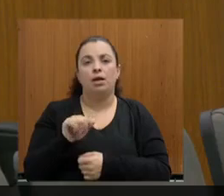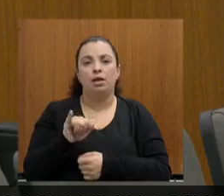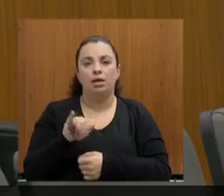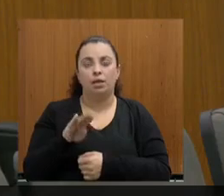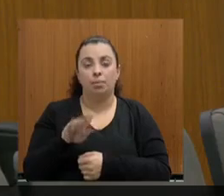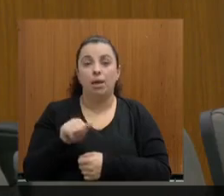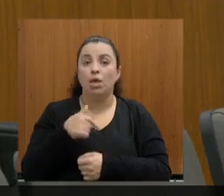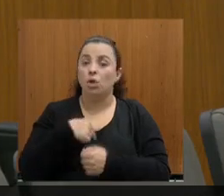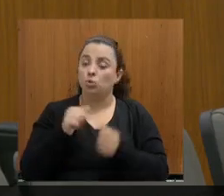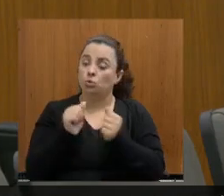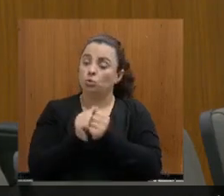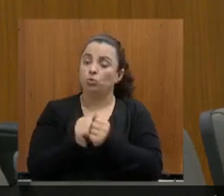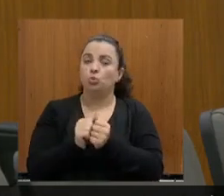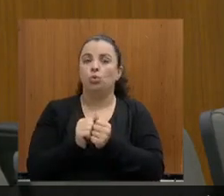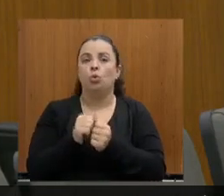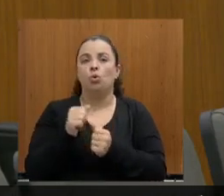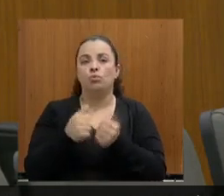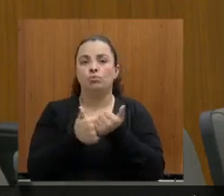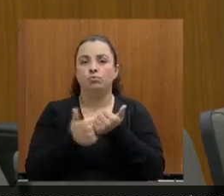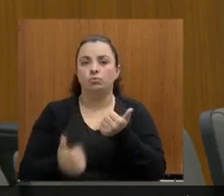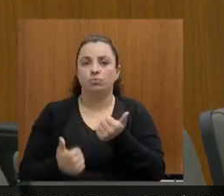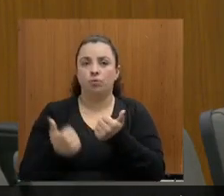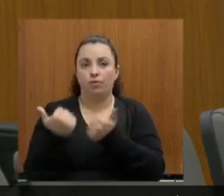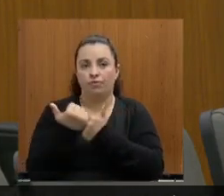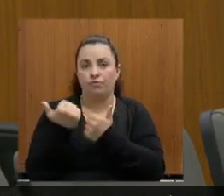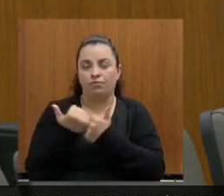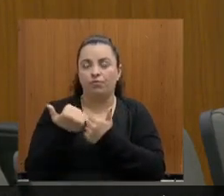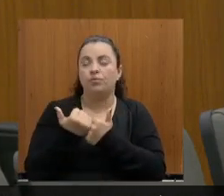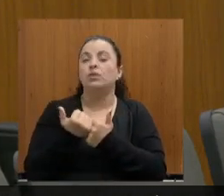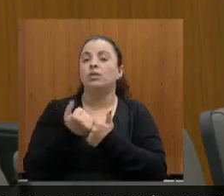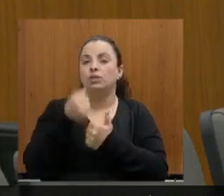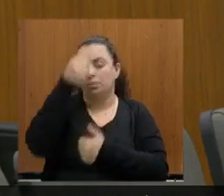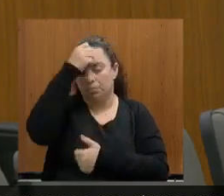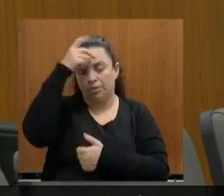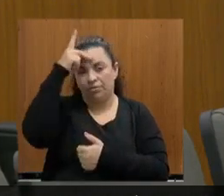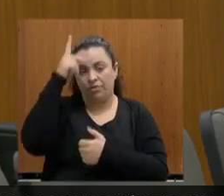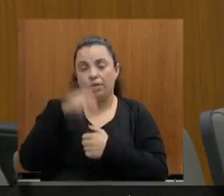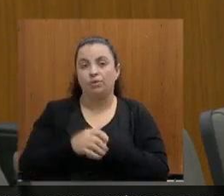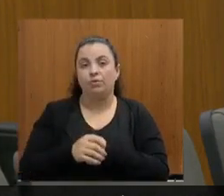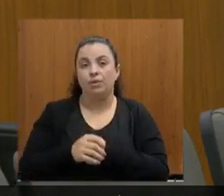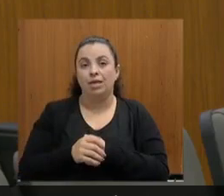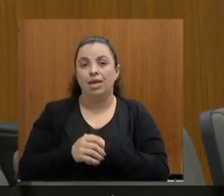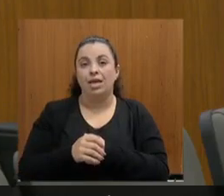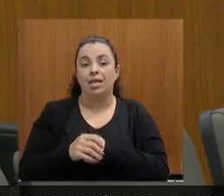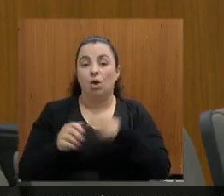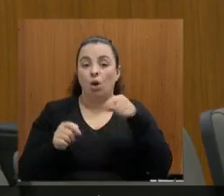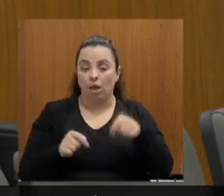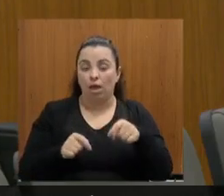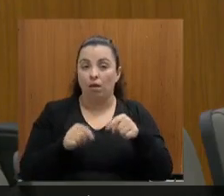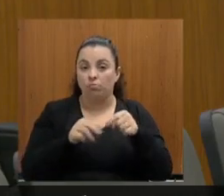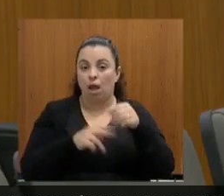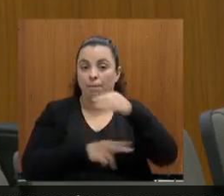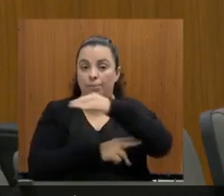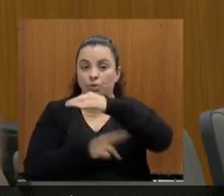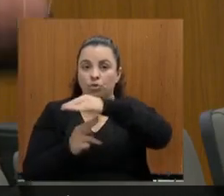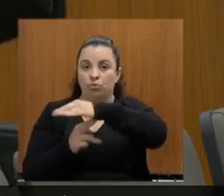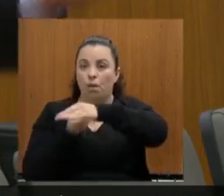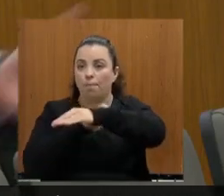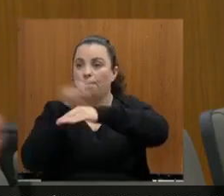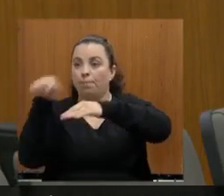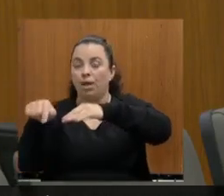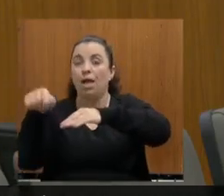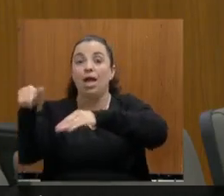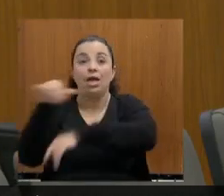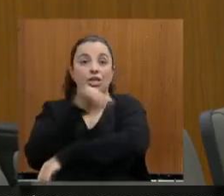Você atravessa uma ponte o rei do outro lado é Rio de Janeiro é Sapucaia o e as